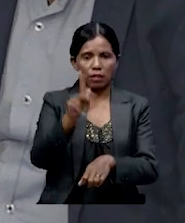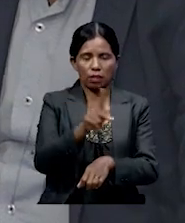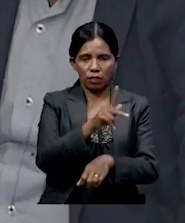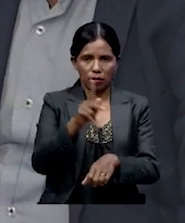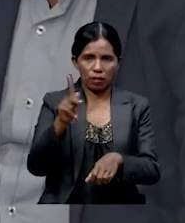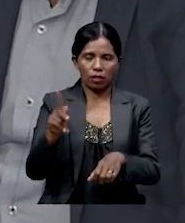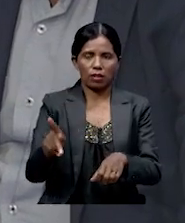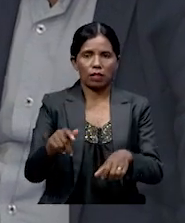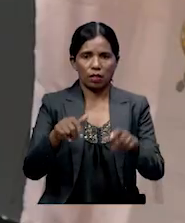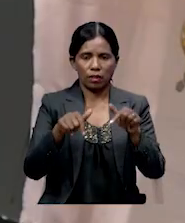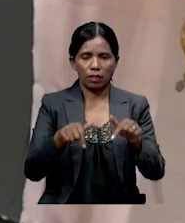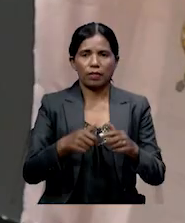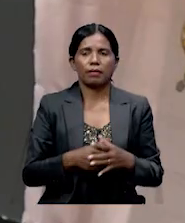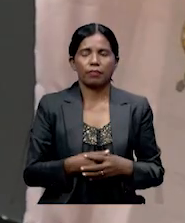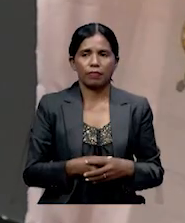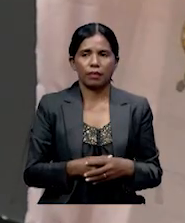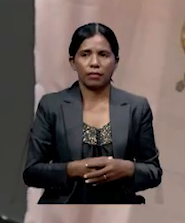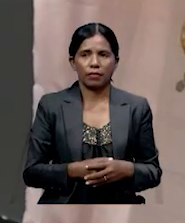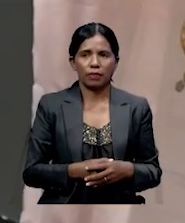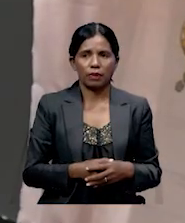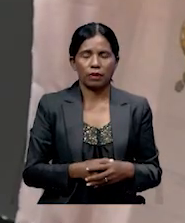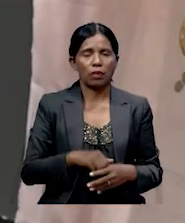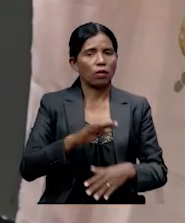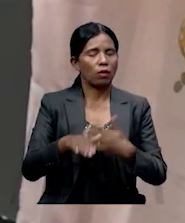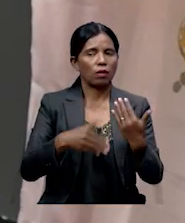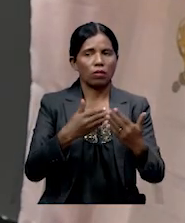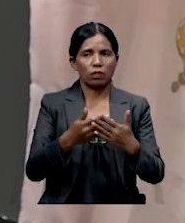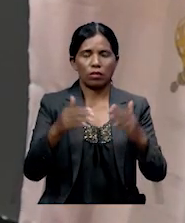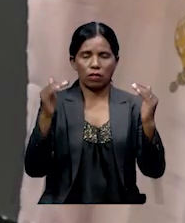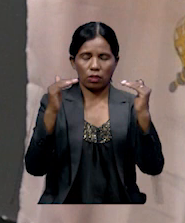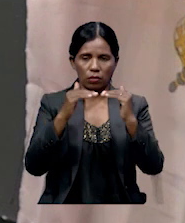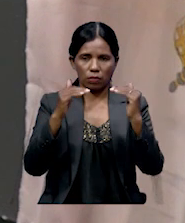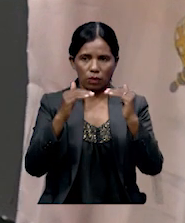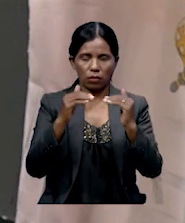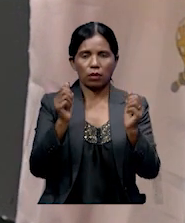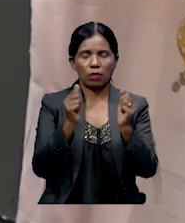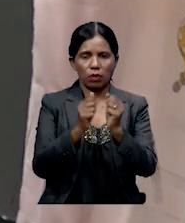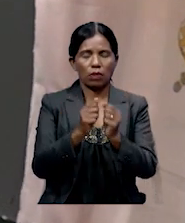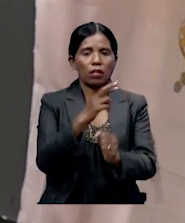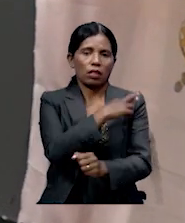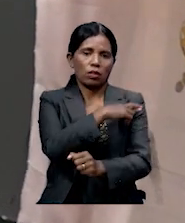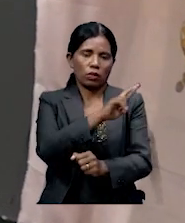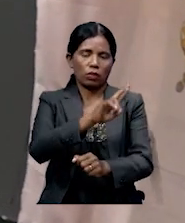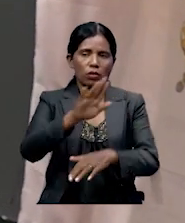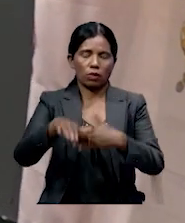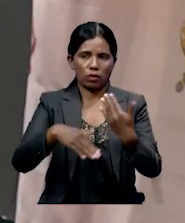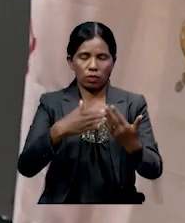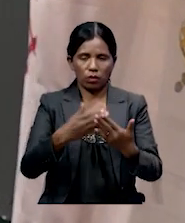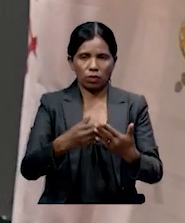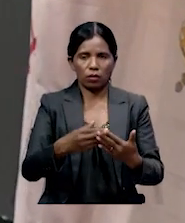muitas viagens aos encontros e ao diálogo interreligioso, em